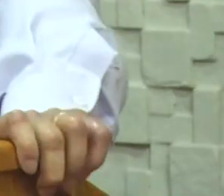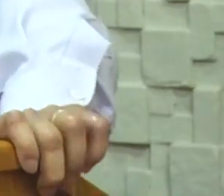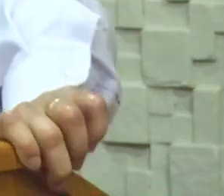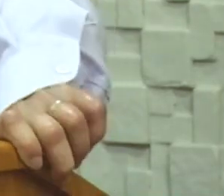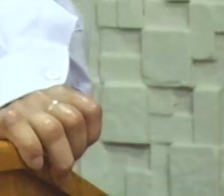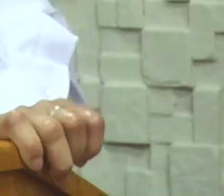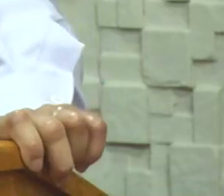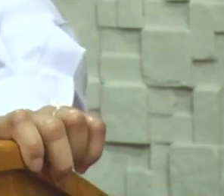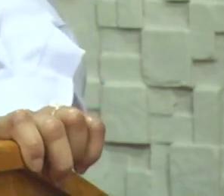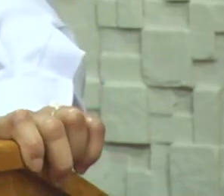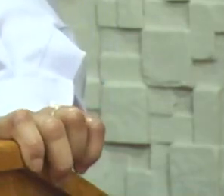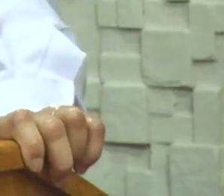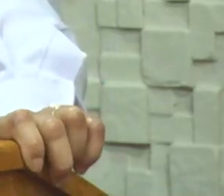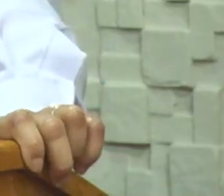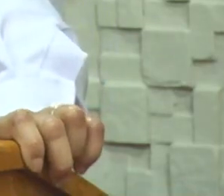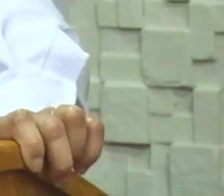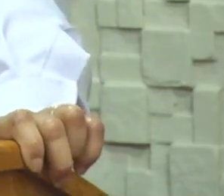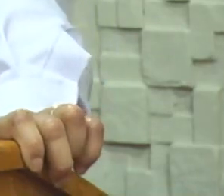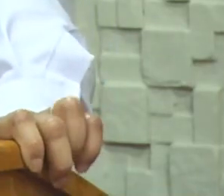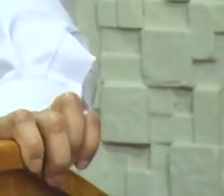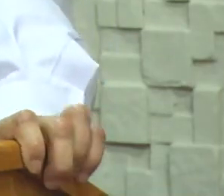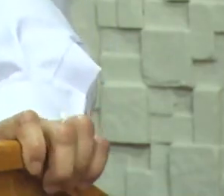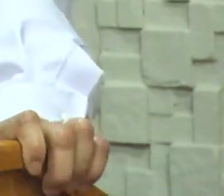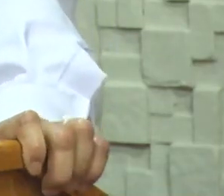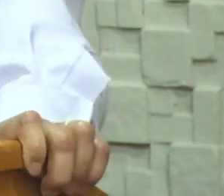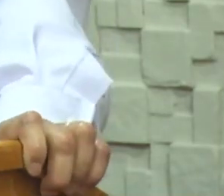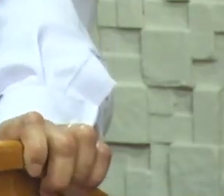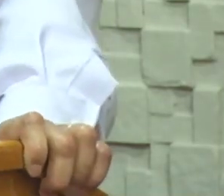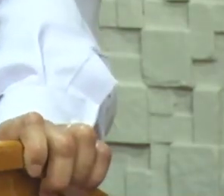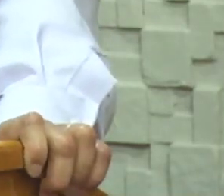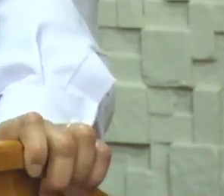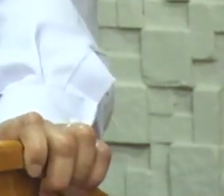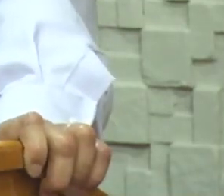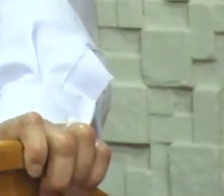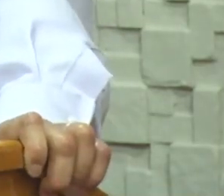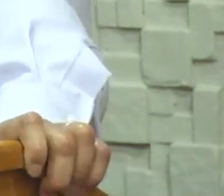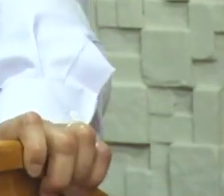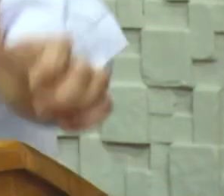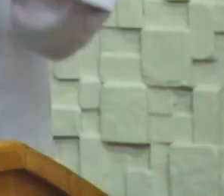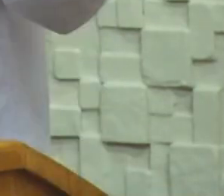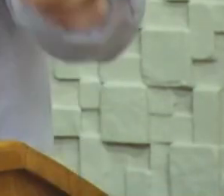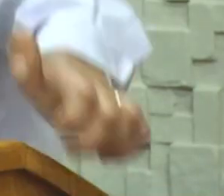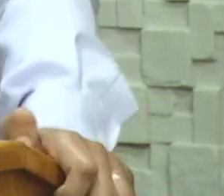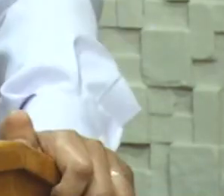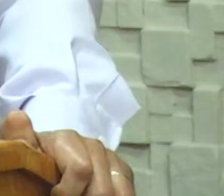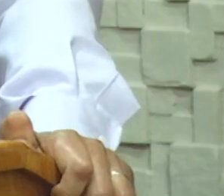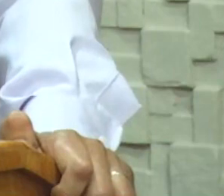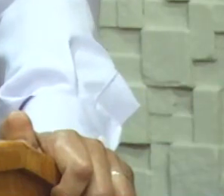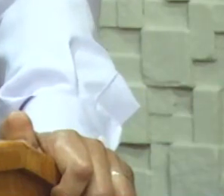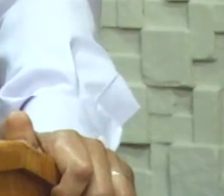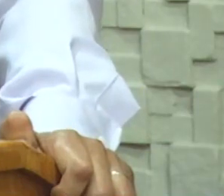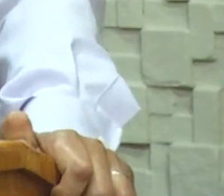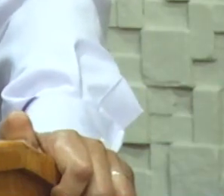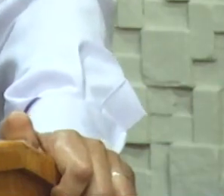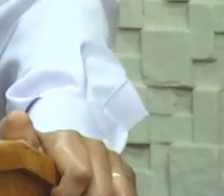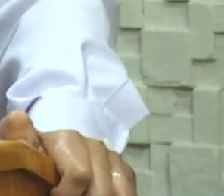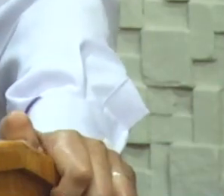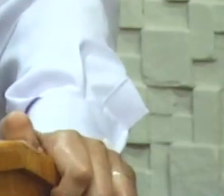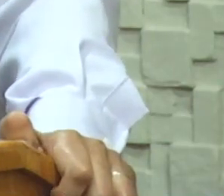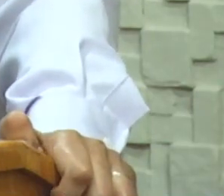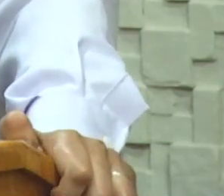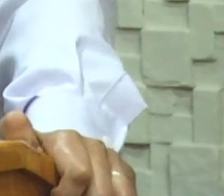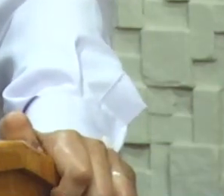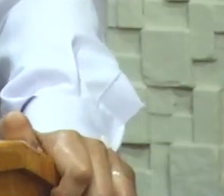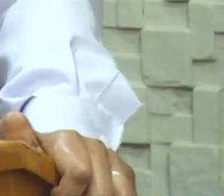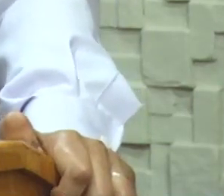vereador Schelsky, por permitir de nós fazer, o vereador fez o pedido da Lázaro Danturubo,